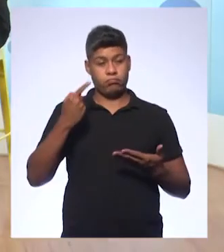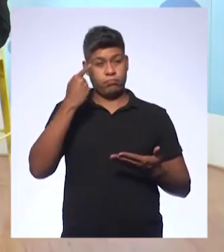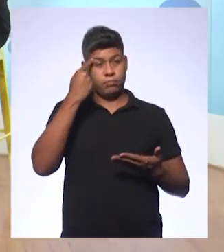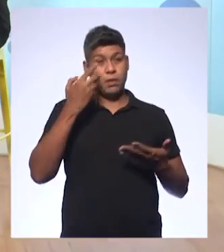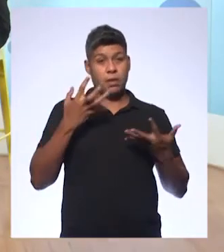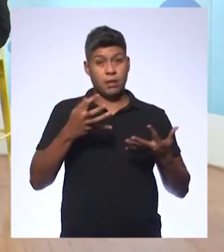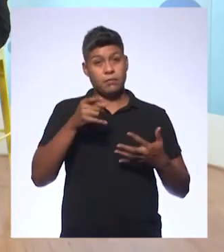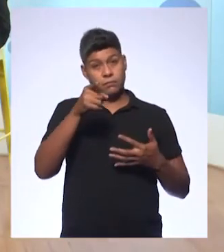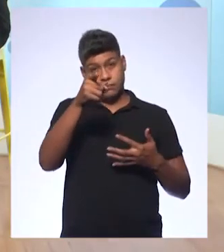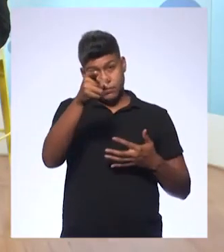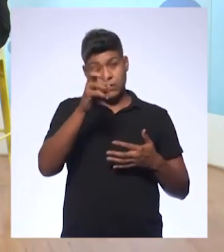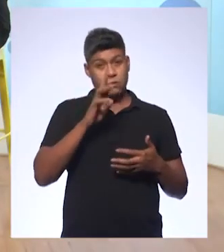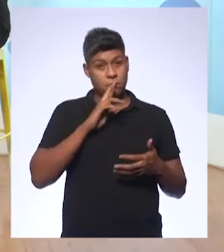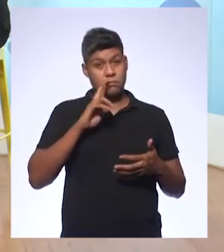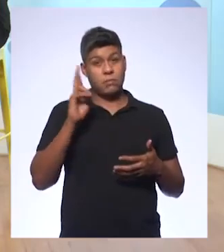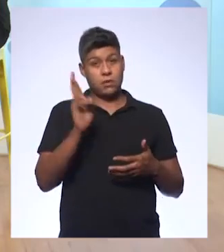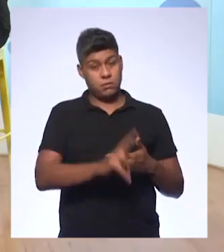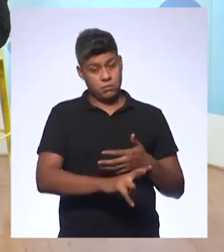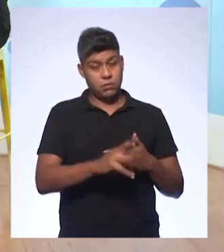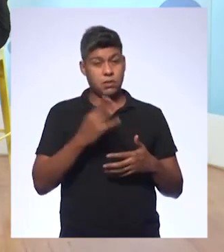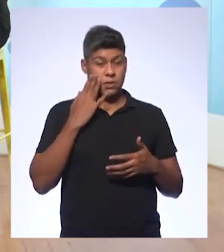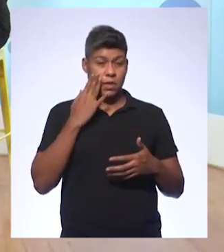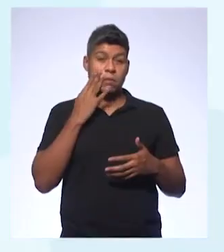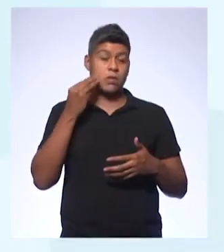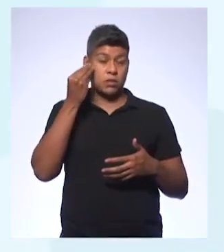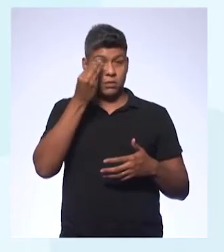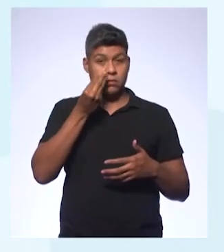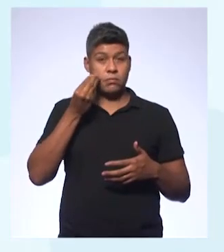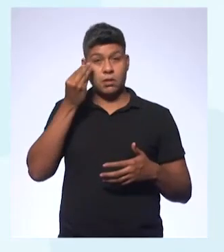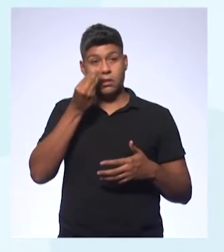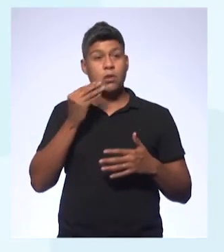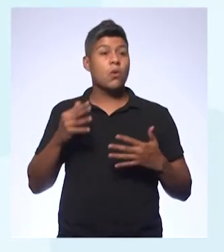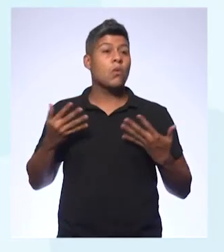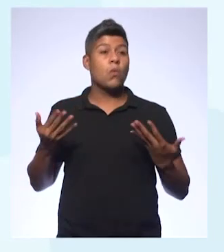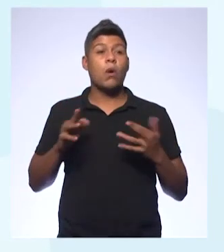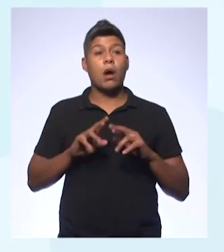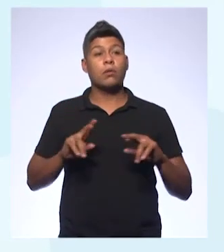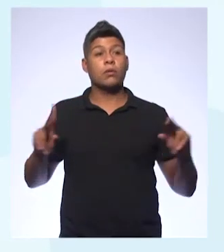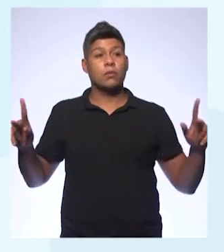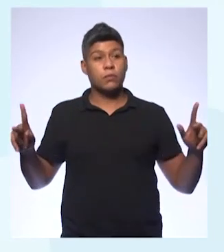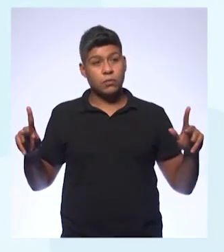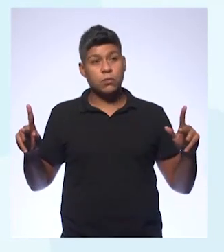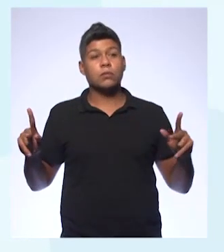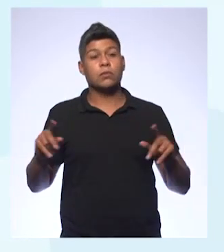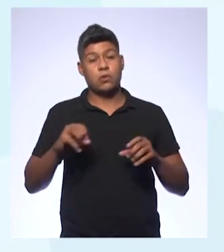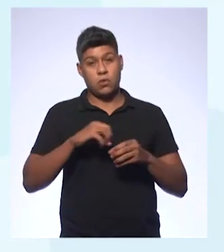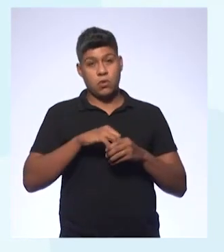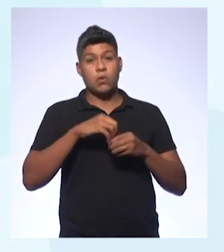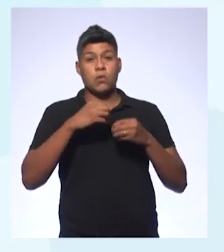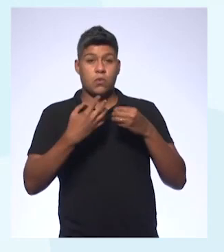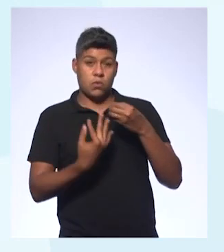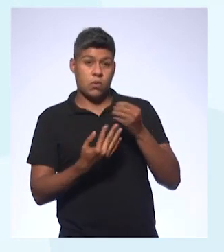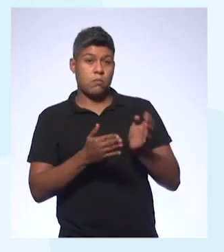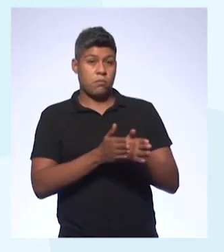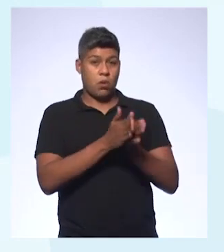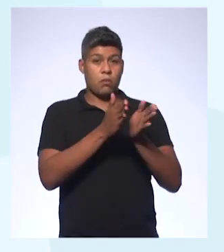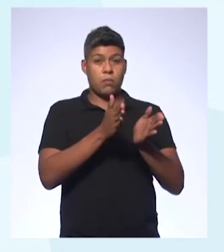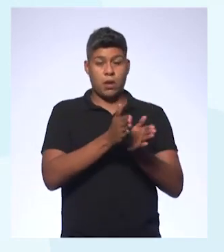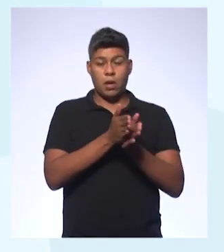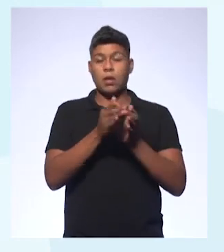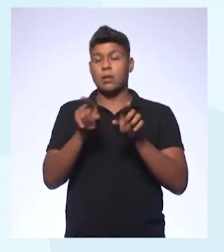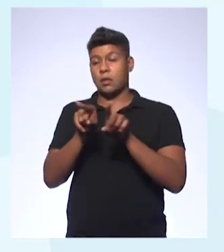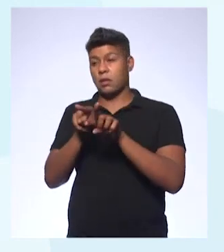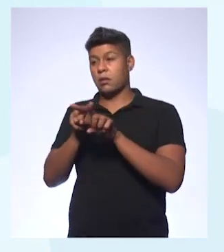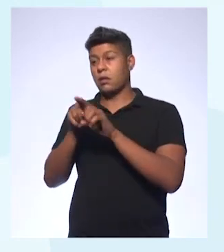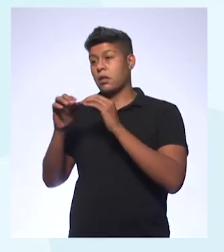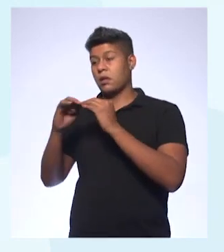que vocês respondessem, a partir da sua experiência, qual é a diferença entre os conceitos de pobreza e